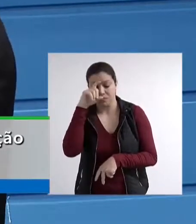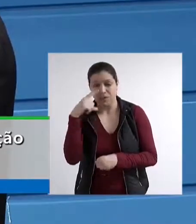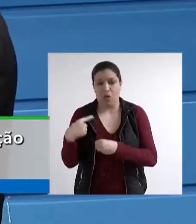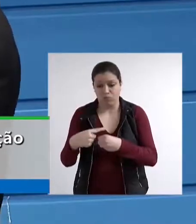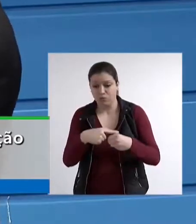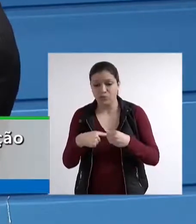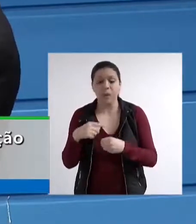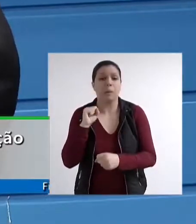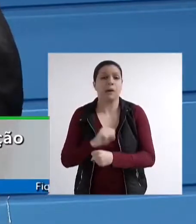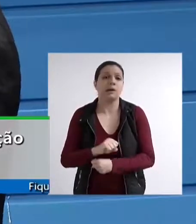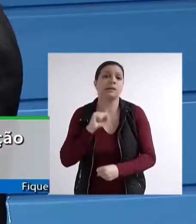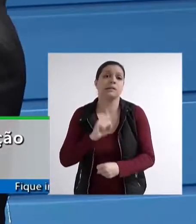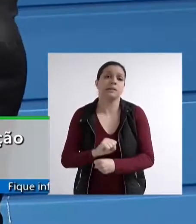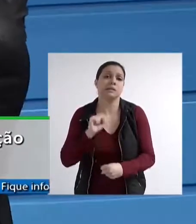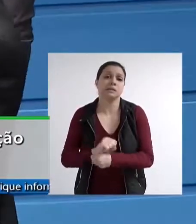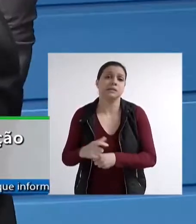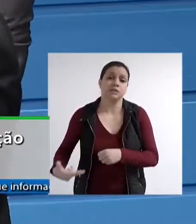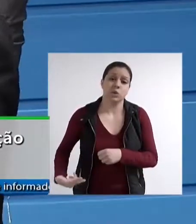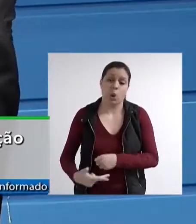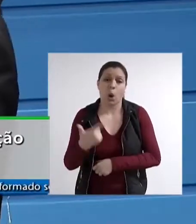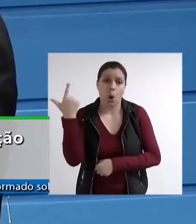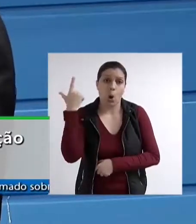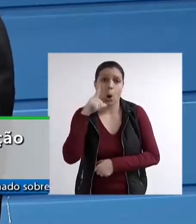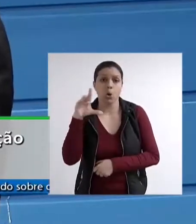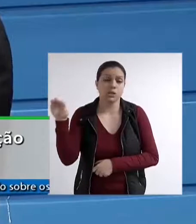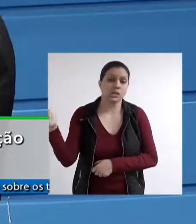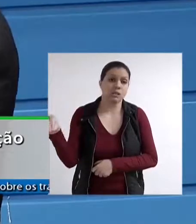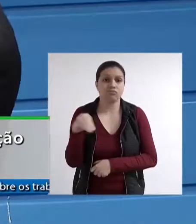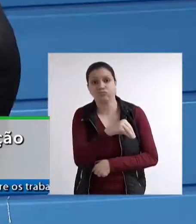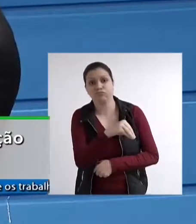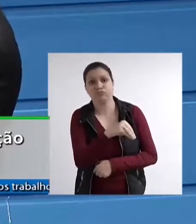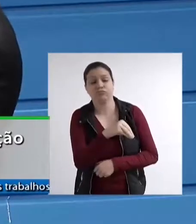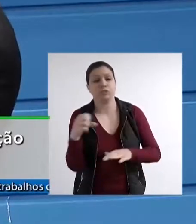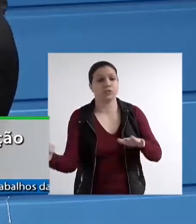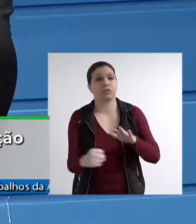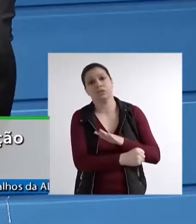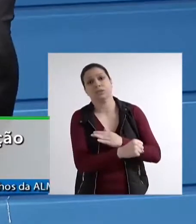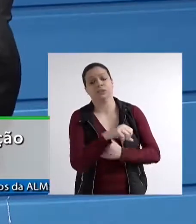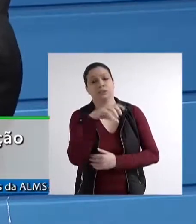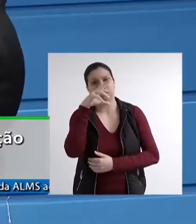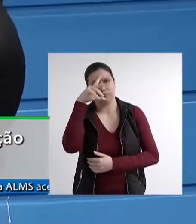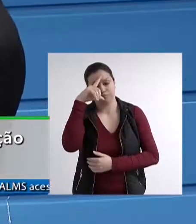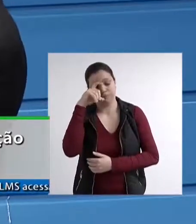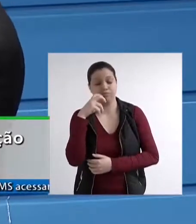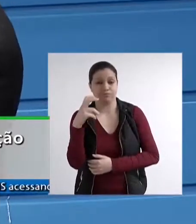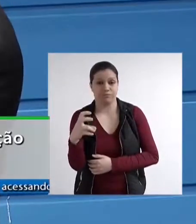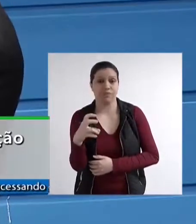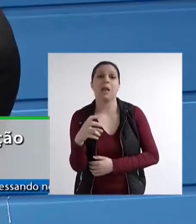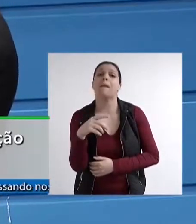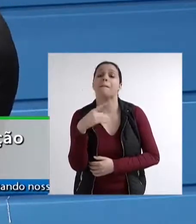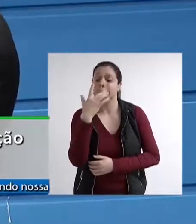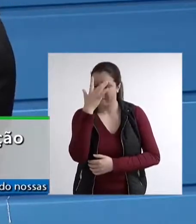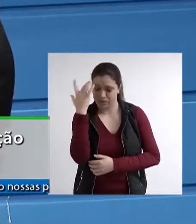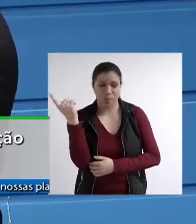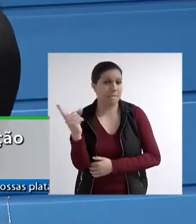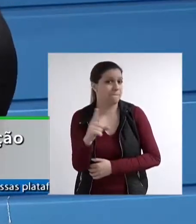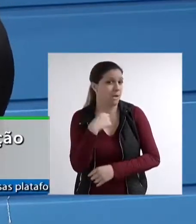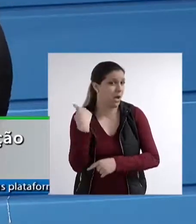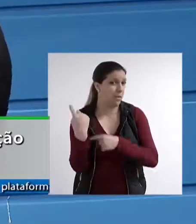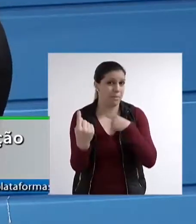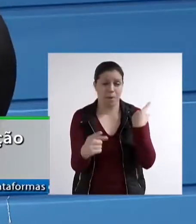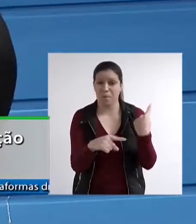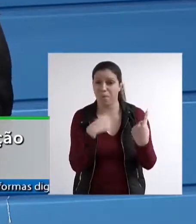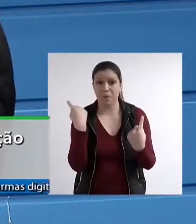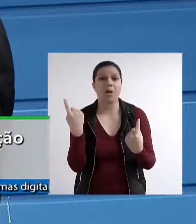no município, aguardando para ser transferido. Quantos desses pacientes não vão a óbito por negligência, por imperícia,